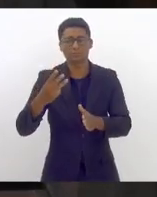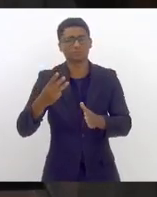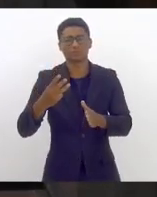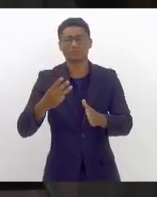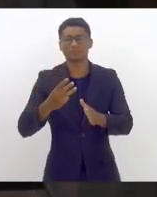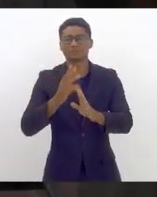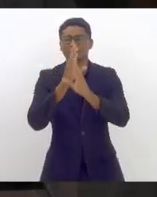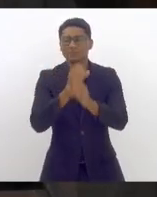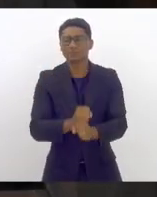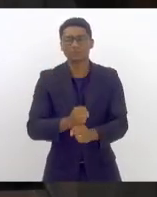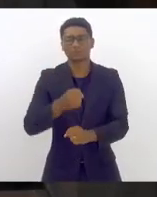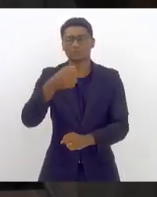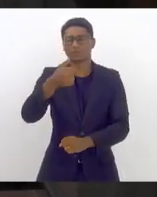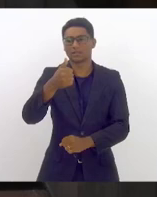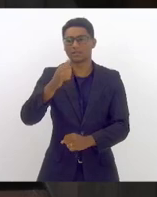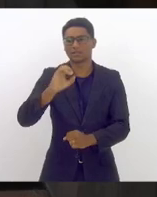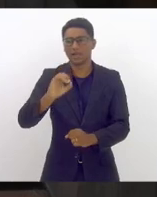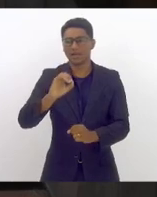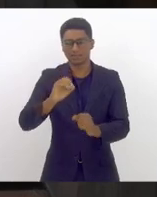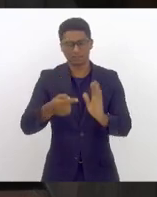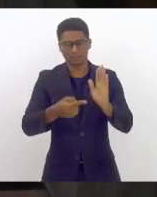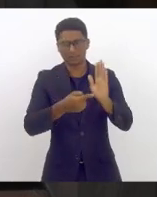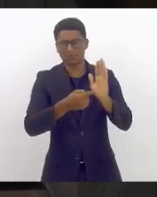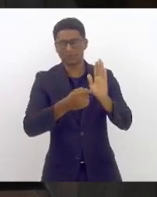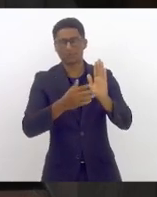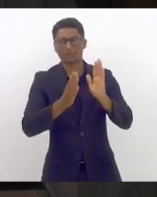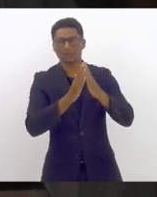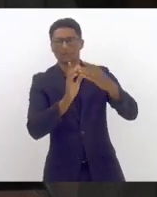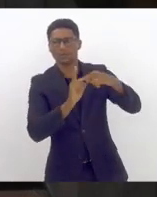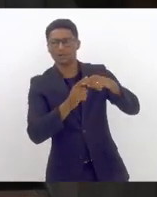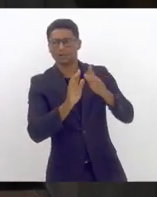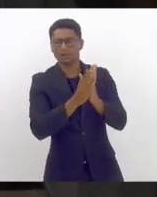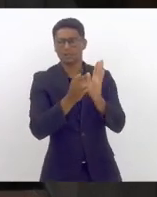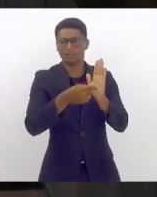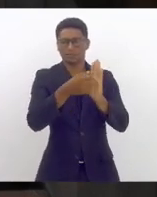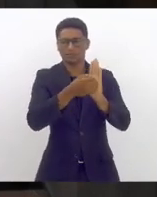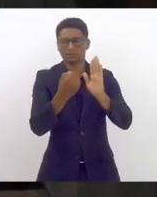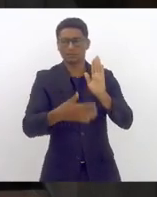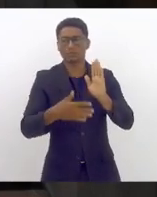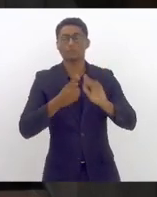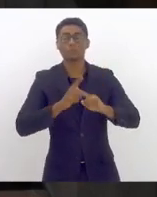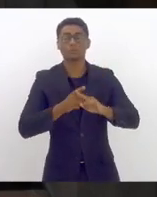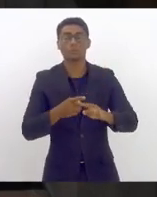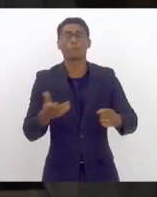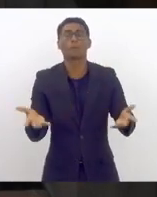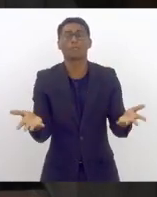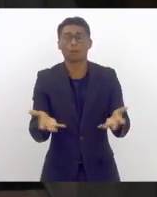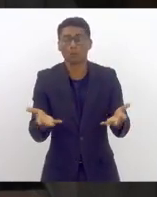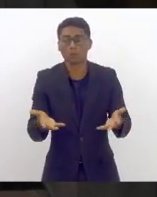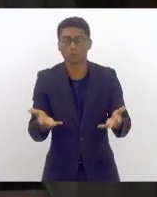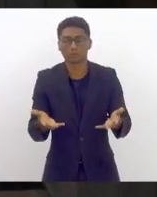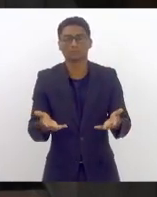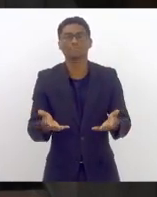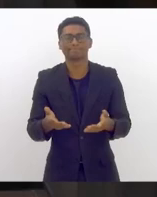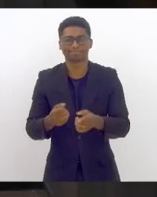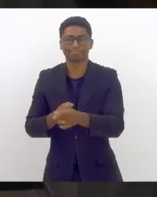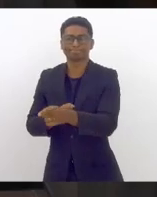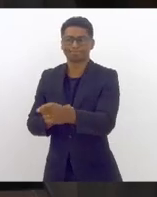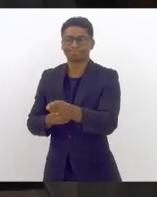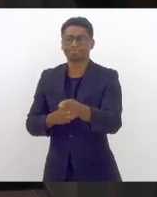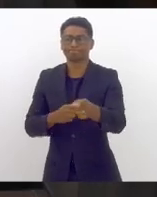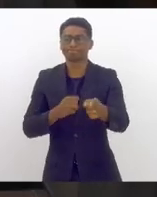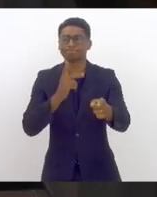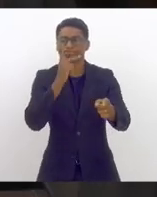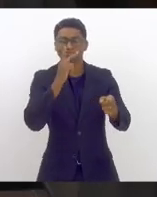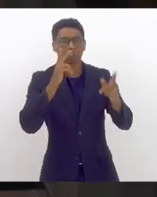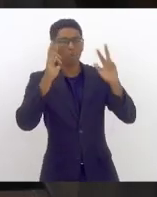10, porque o que se mais faz nos tempos atuais é exatamente desrespeitar o tomar